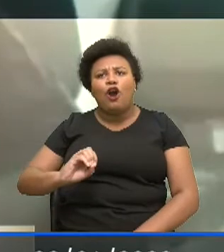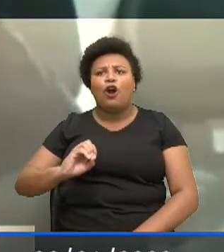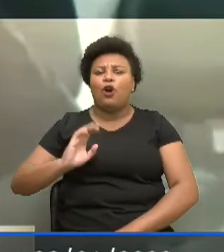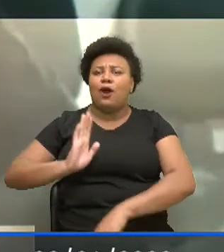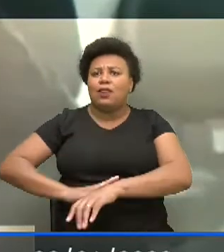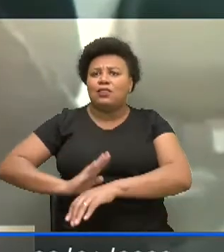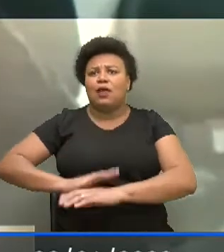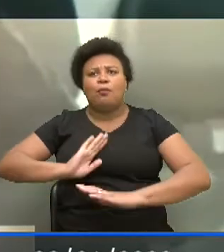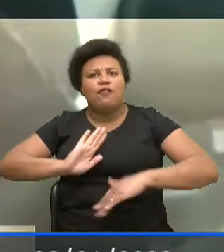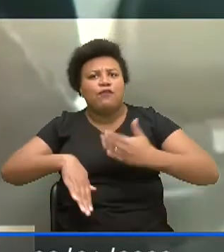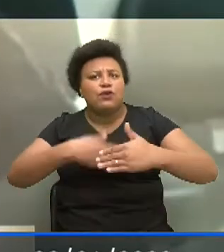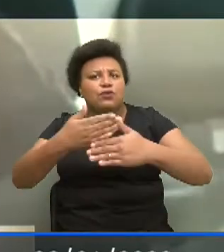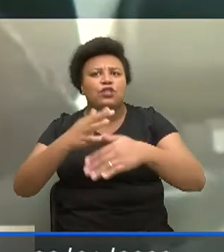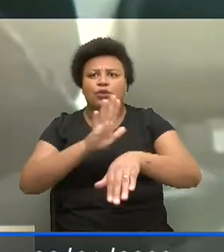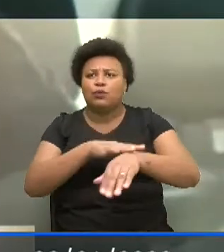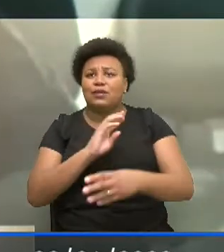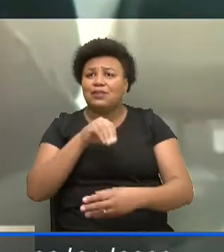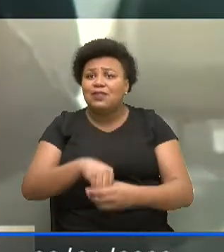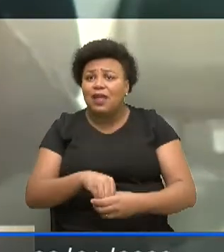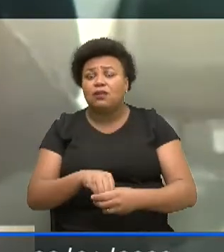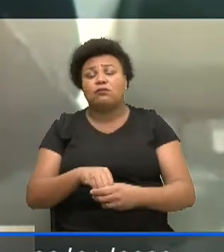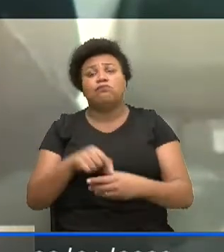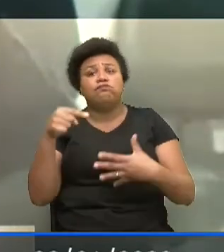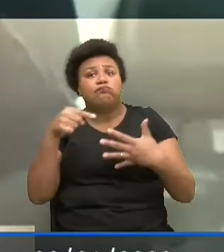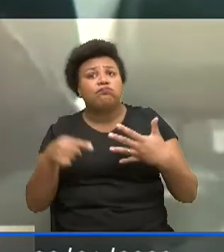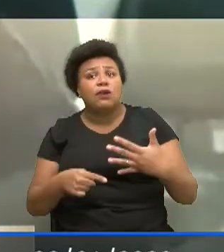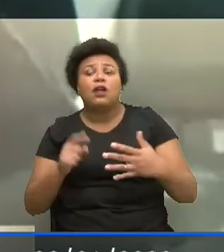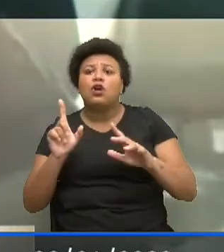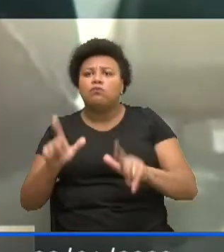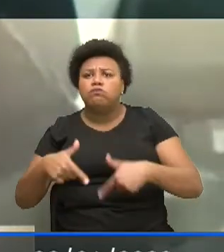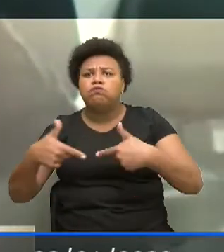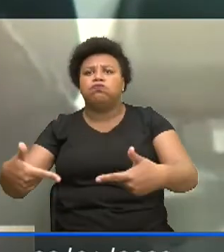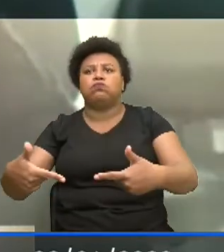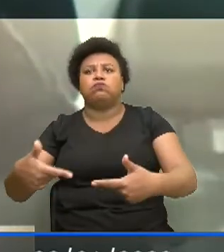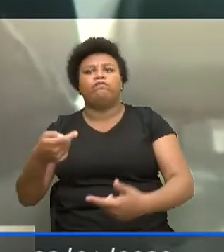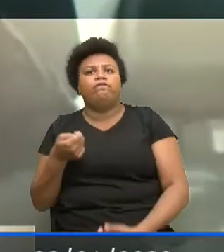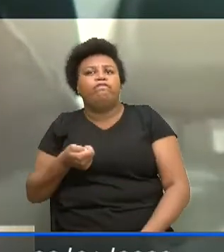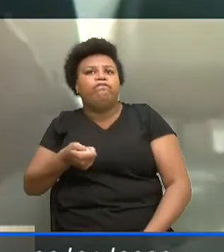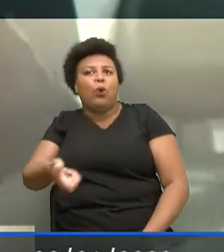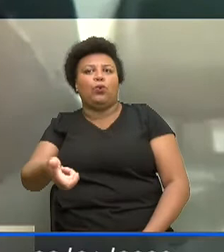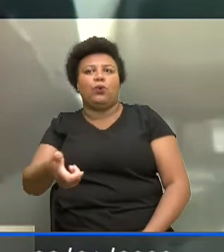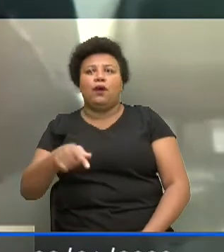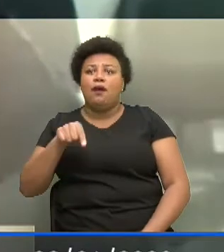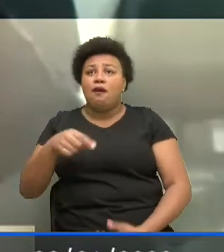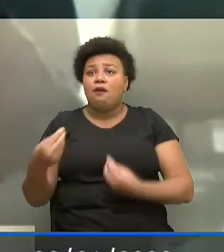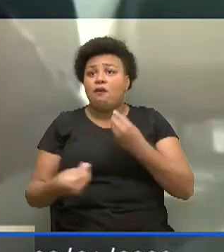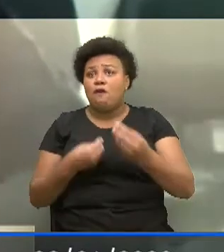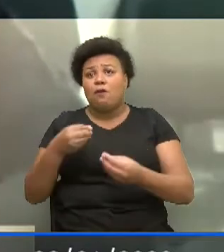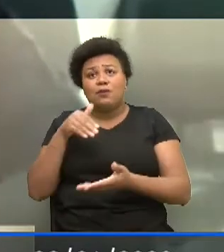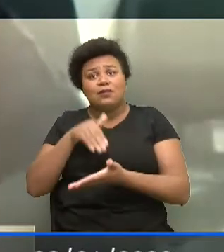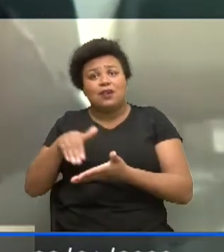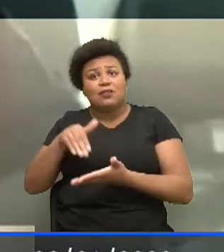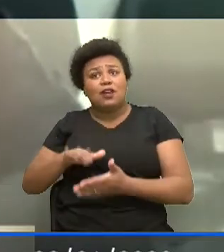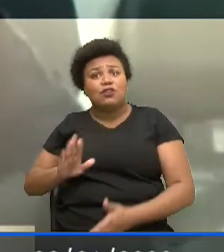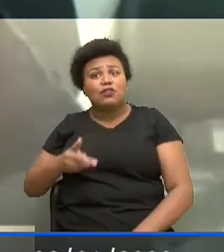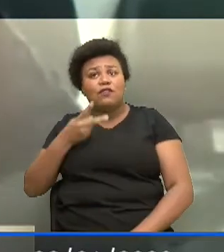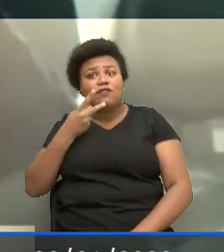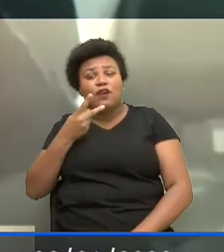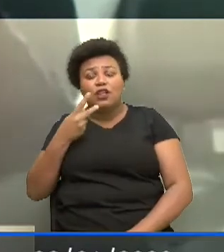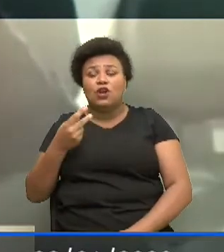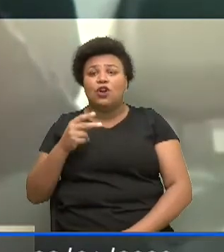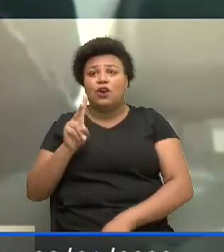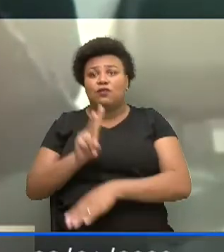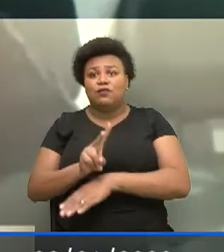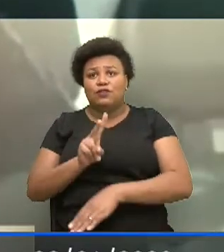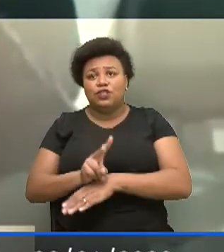evolução da doença dentro dessas instituições e agir de uma forma oportuna. Como a secretária comentou, a Vigilância do